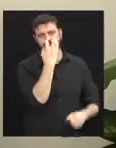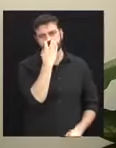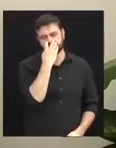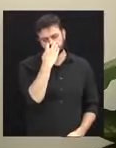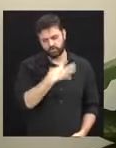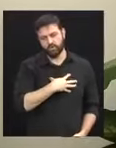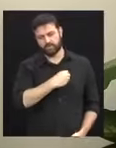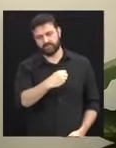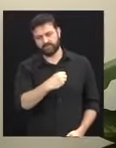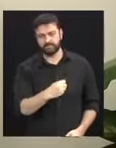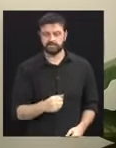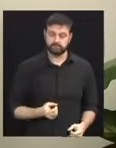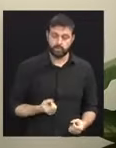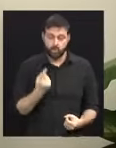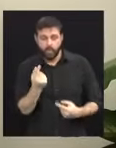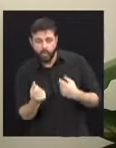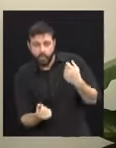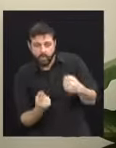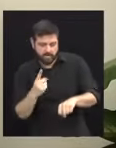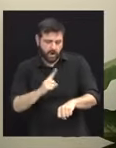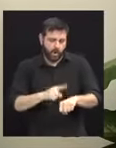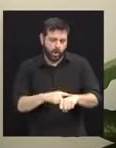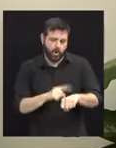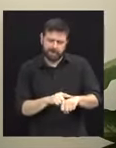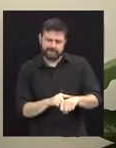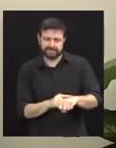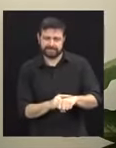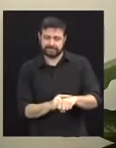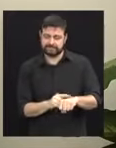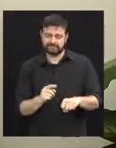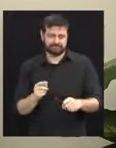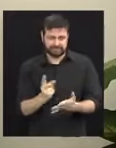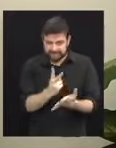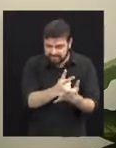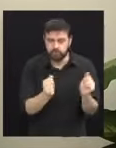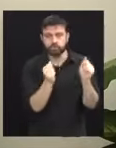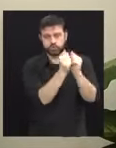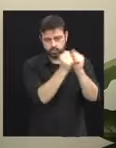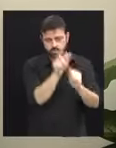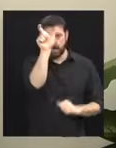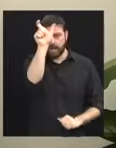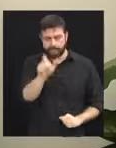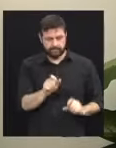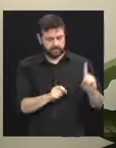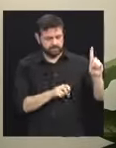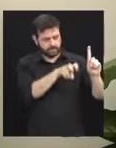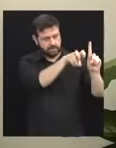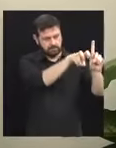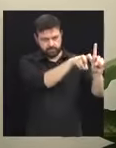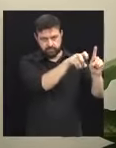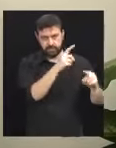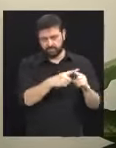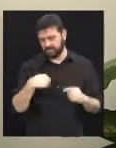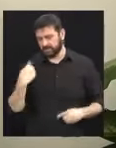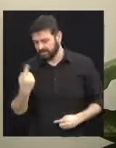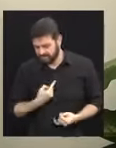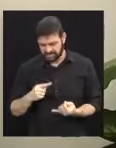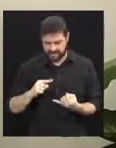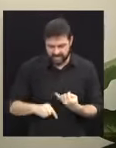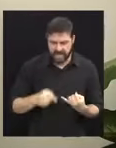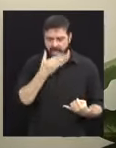na verdade, assim, poucas vezes eu acredito que o cachorro vai ficar sozinho no apartamento por conta desse revezamento que a gente